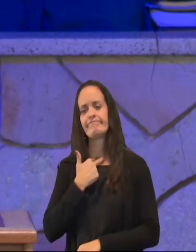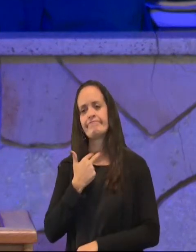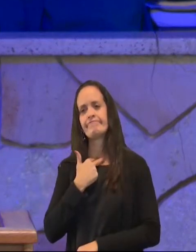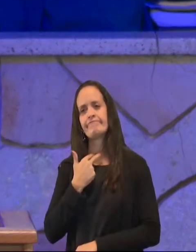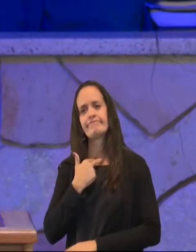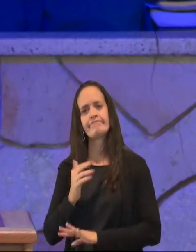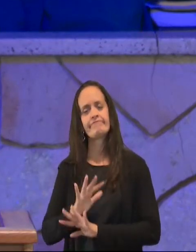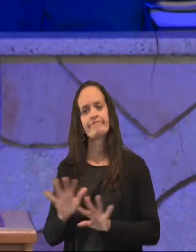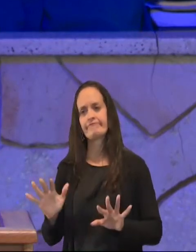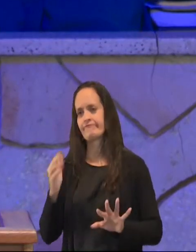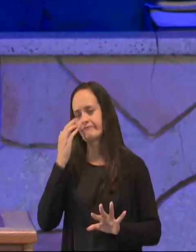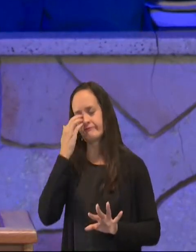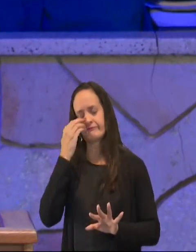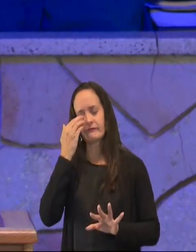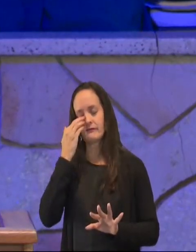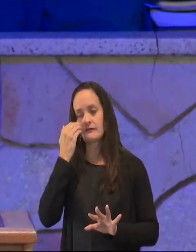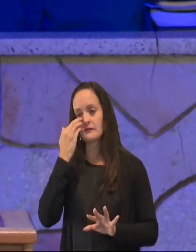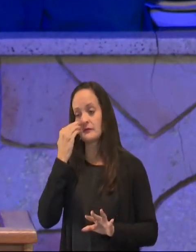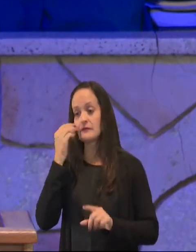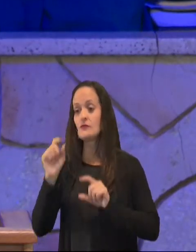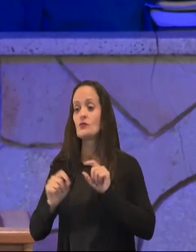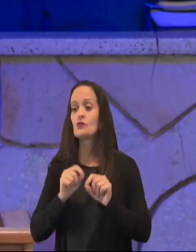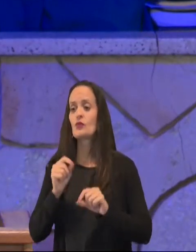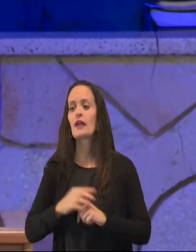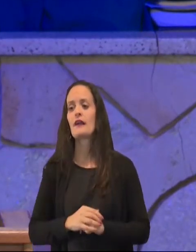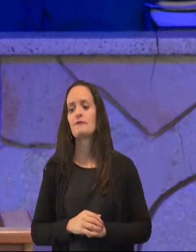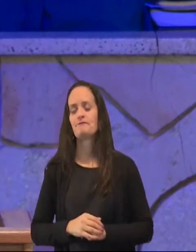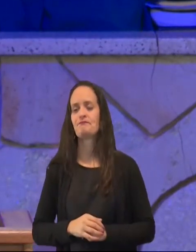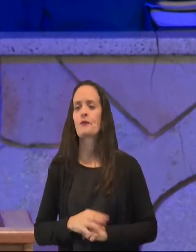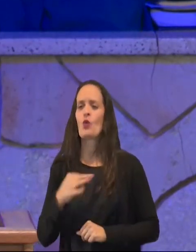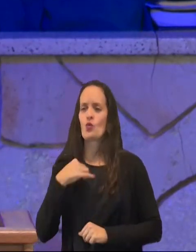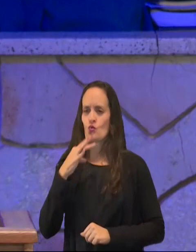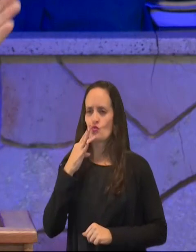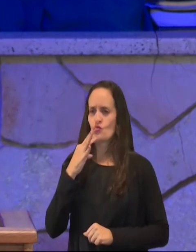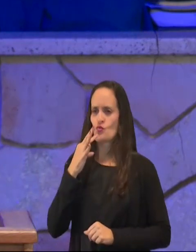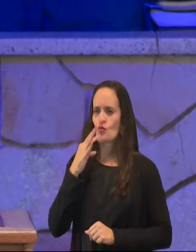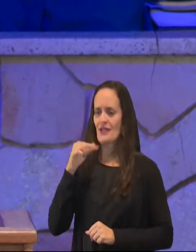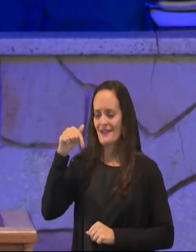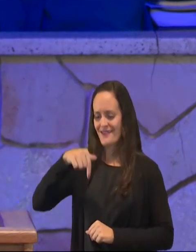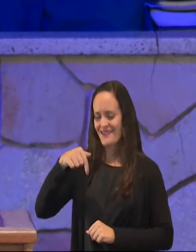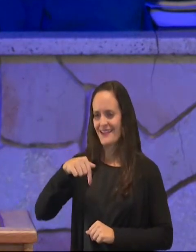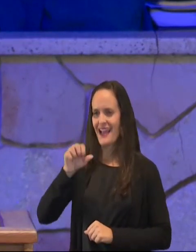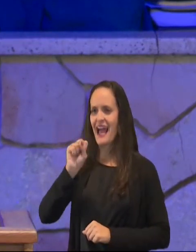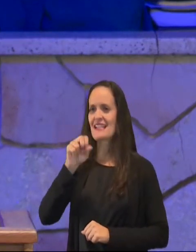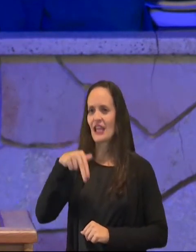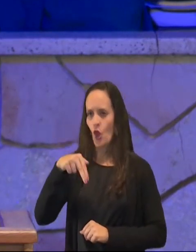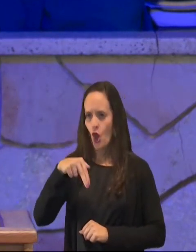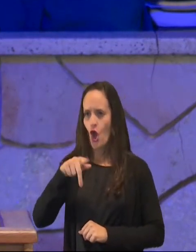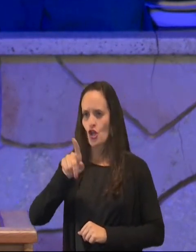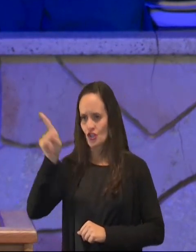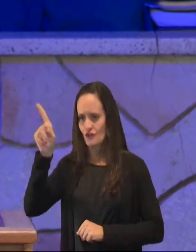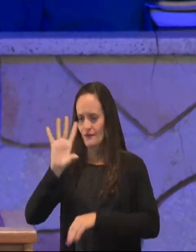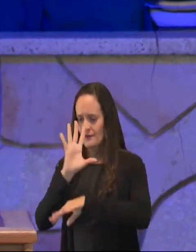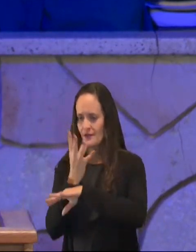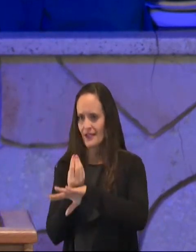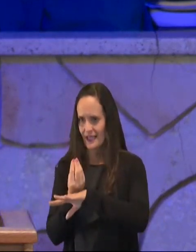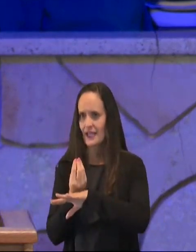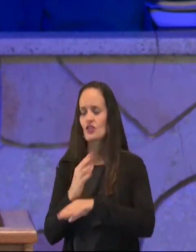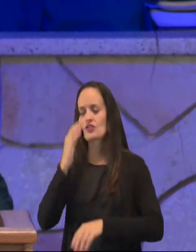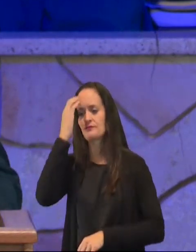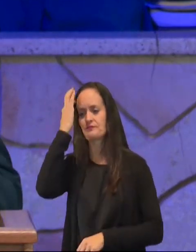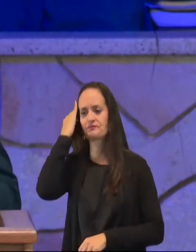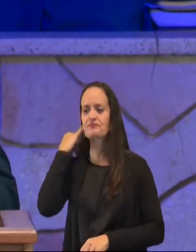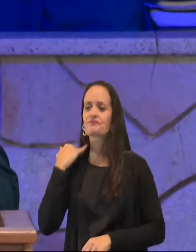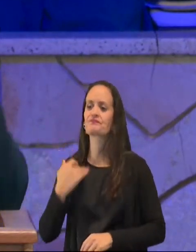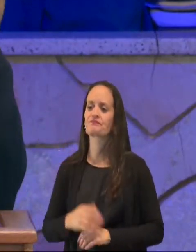por Jesus. Quando pastoreei ali na Asa Norte, na nossa congregação da Asa Norte, tivemos o privilégio de